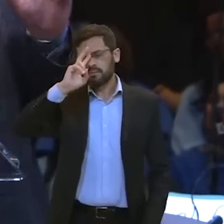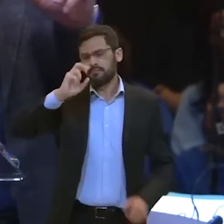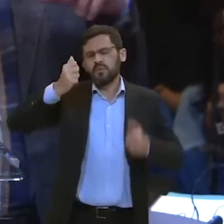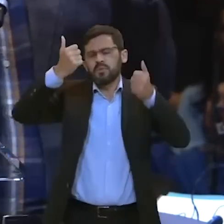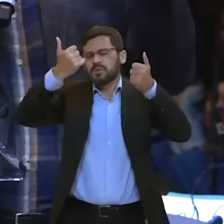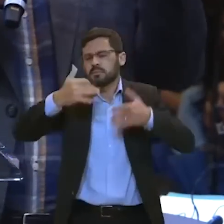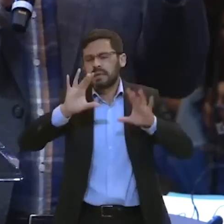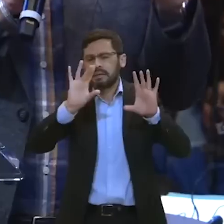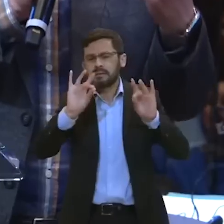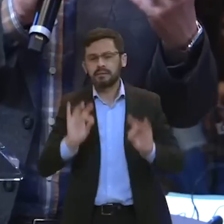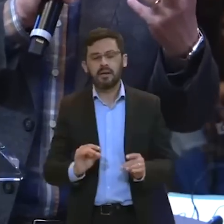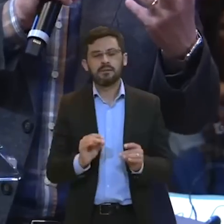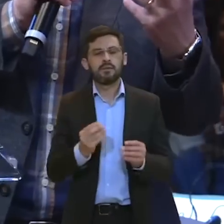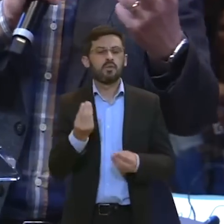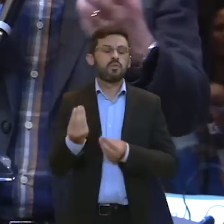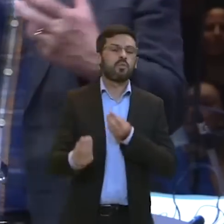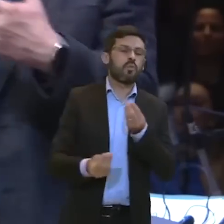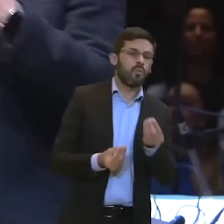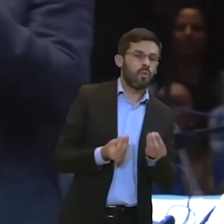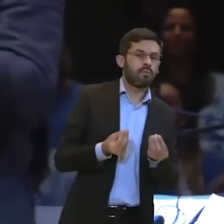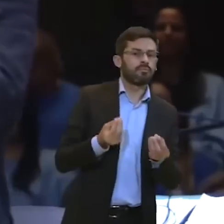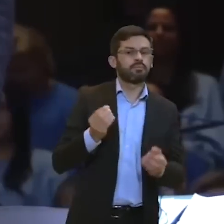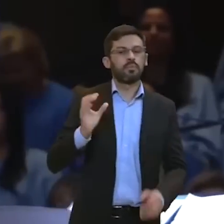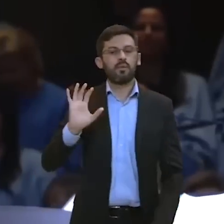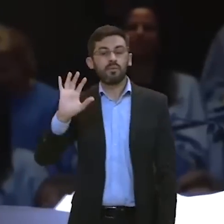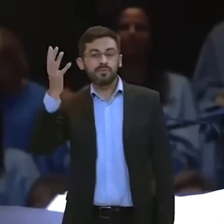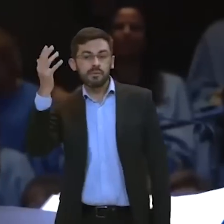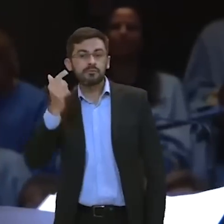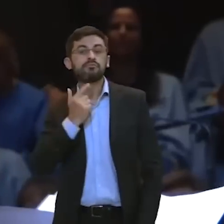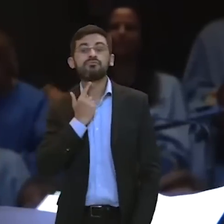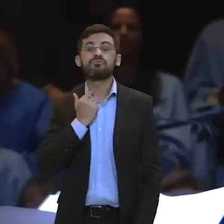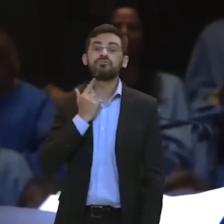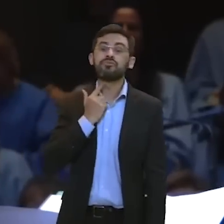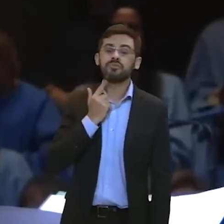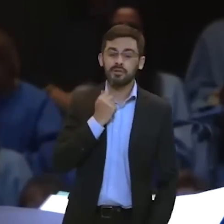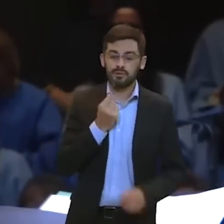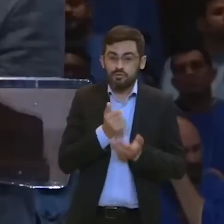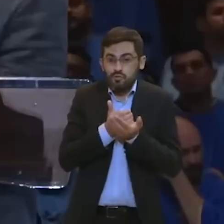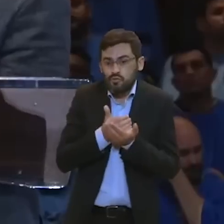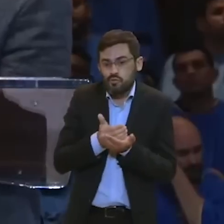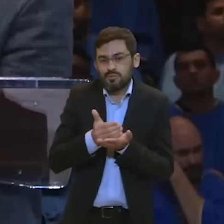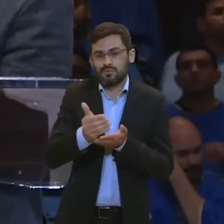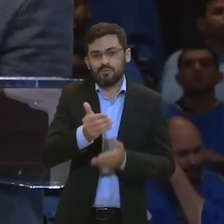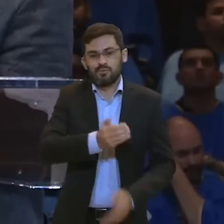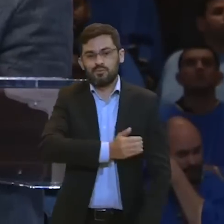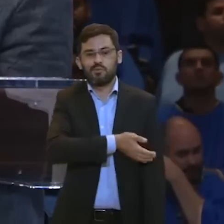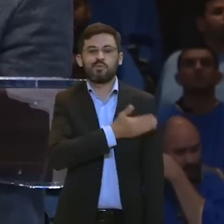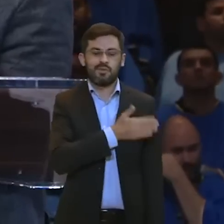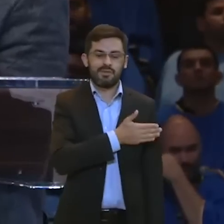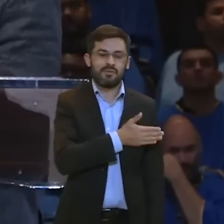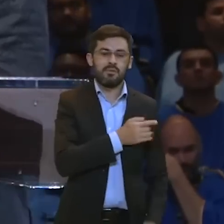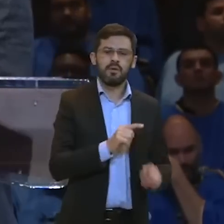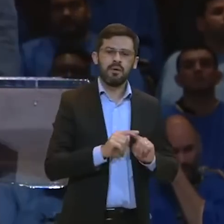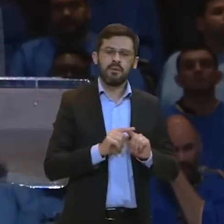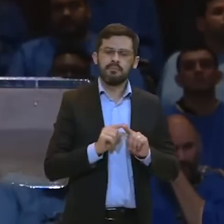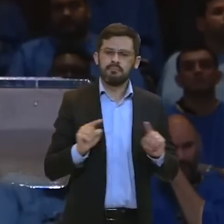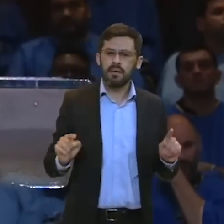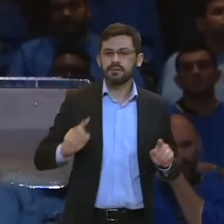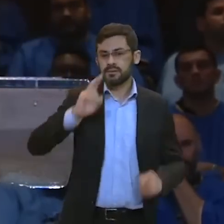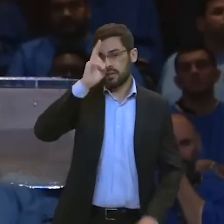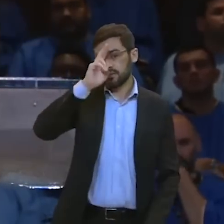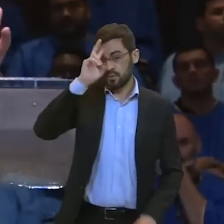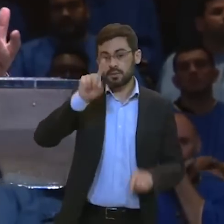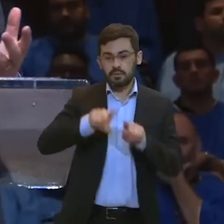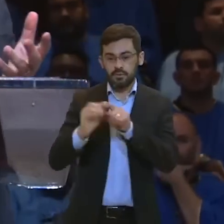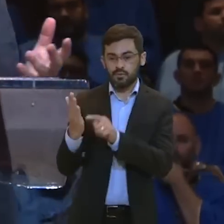como foi que exatamente esse desejo surgiu no seu coração, mas a história